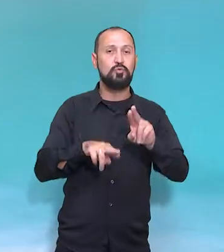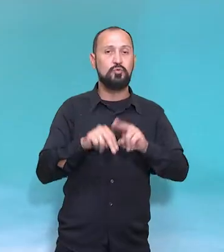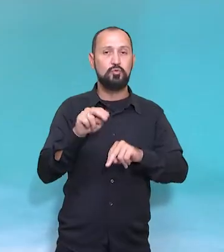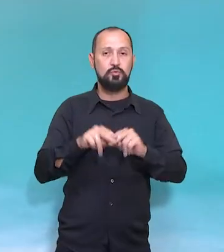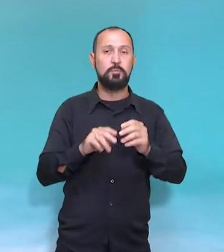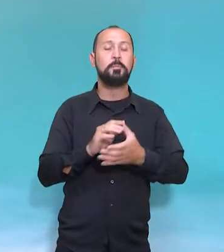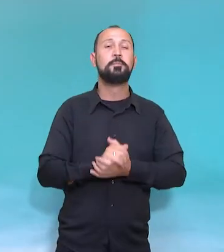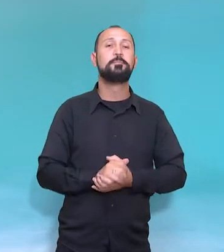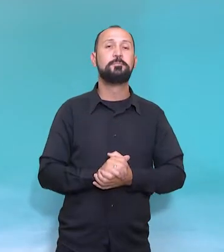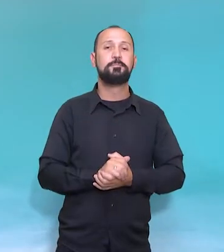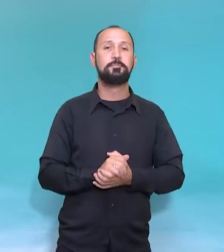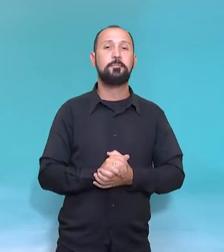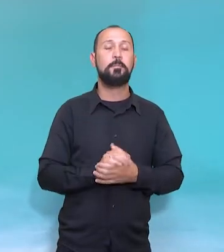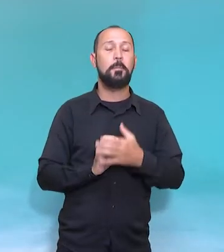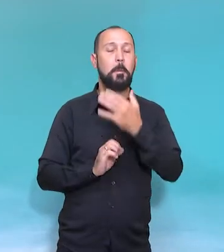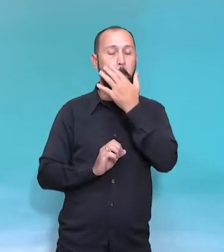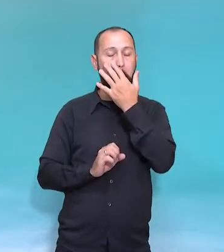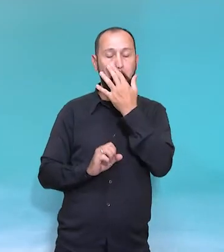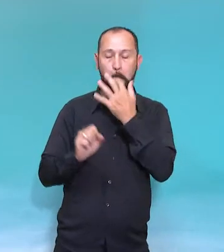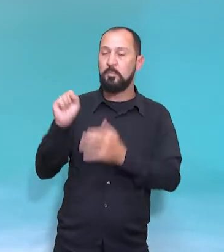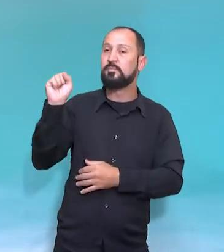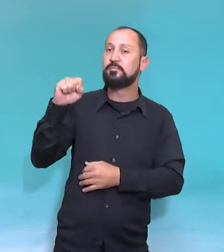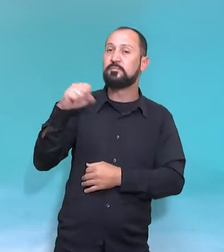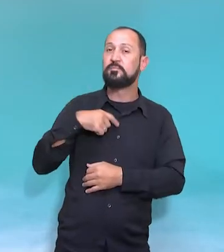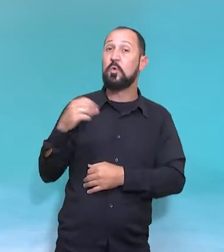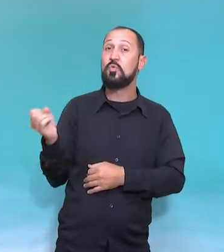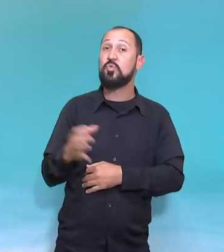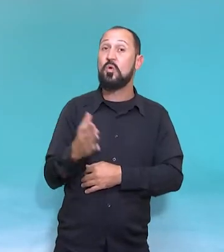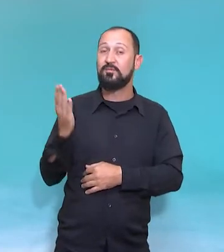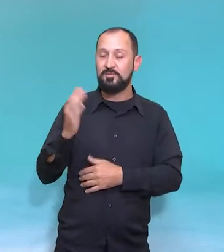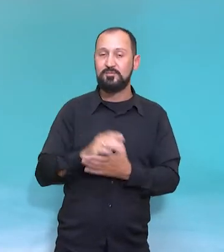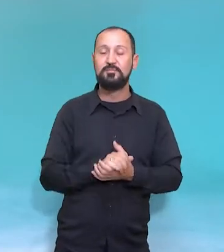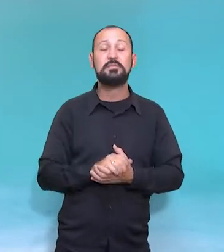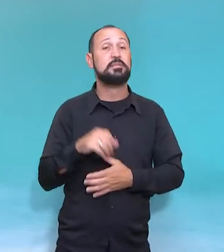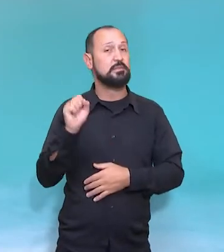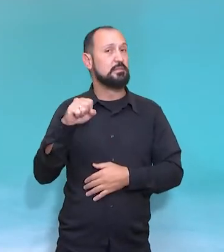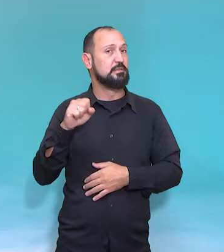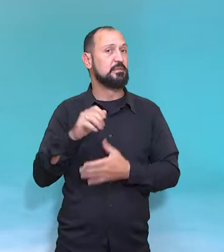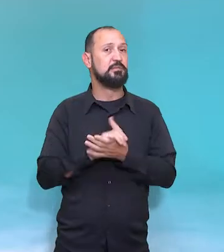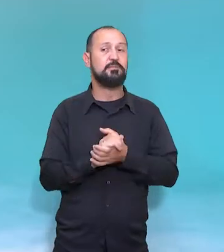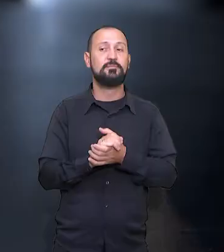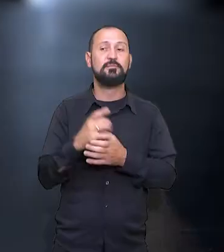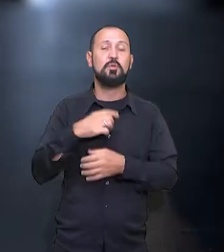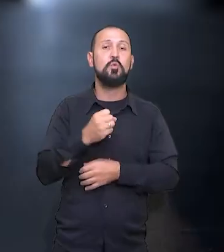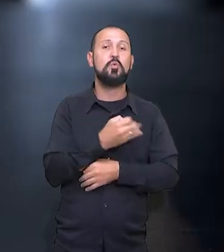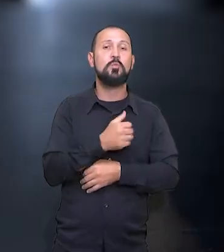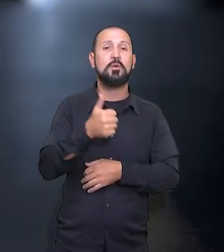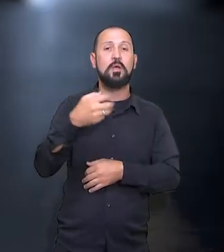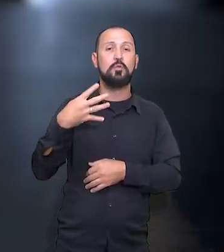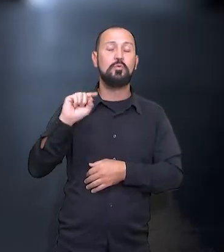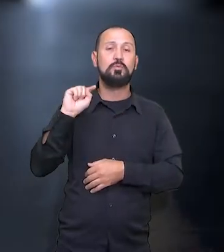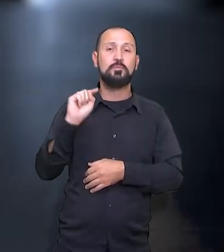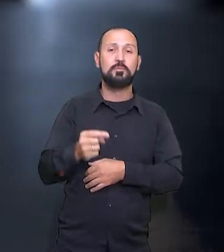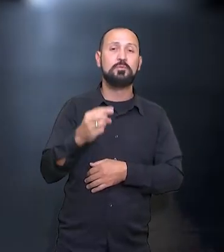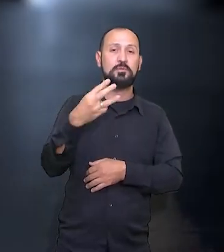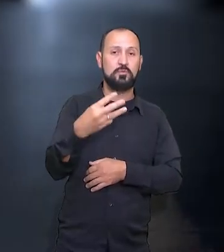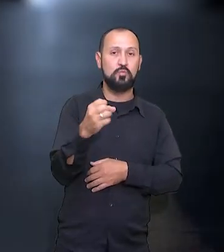de junho. 27 de junho. Exatamente. Ela lei fresquinha então, né? Sim, ela recebeu o número